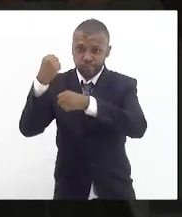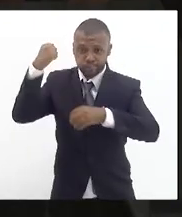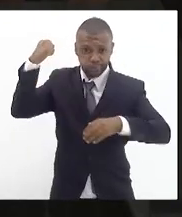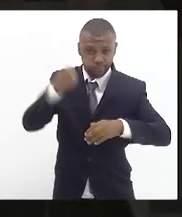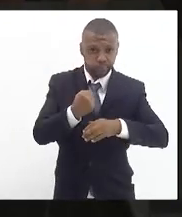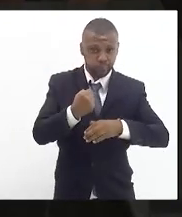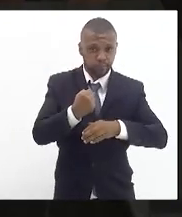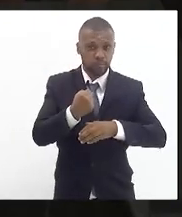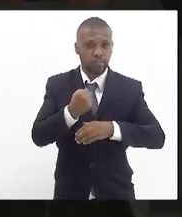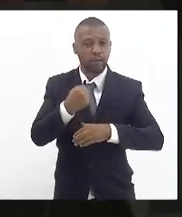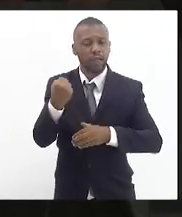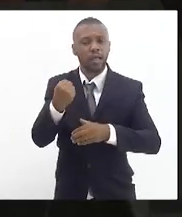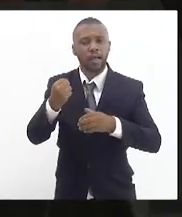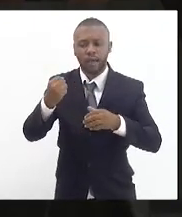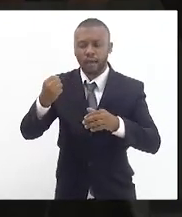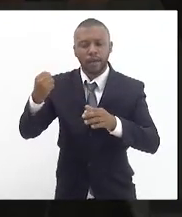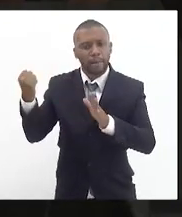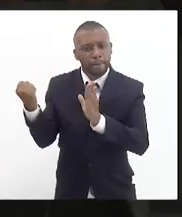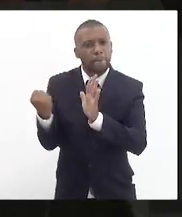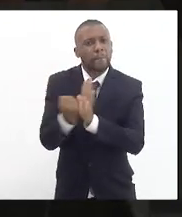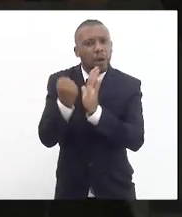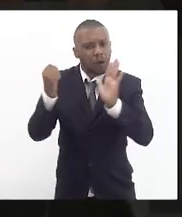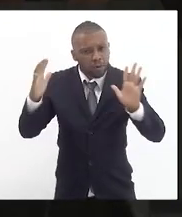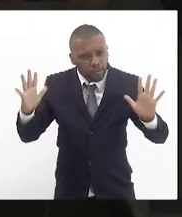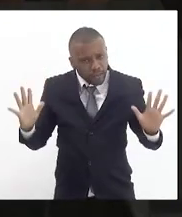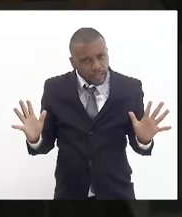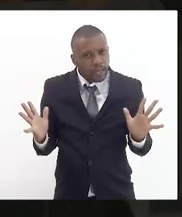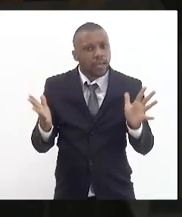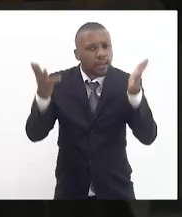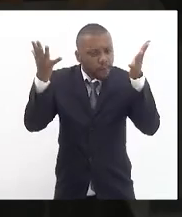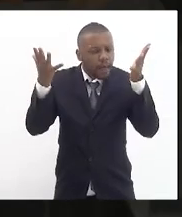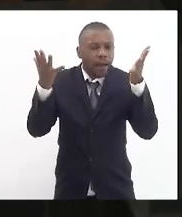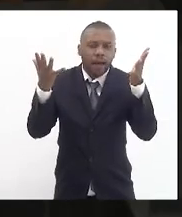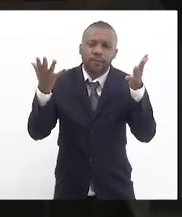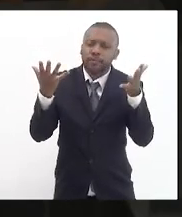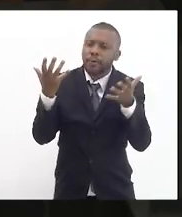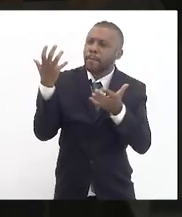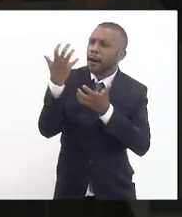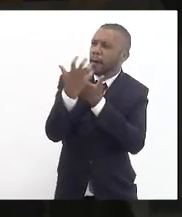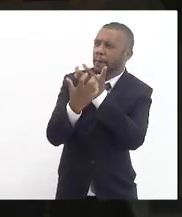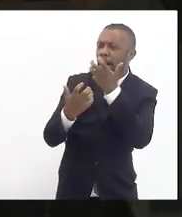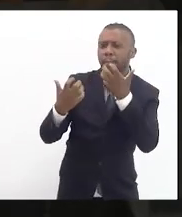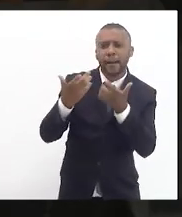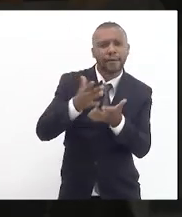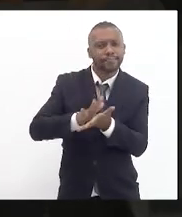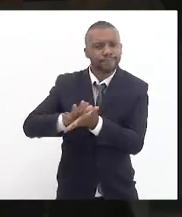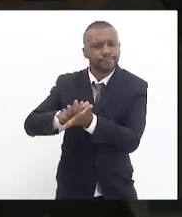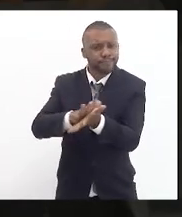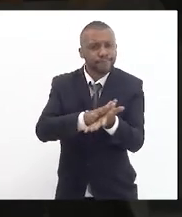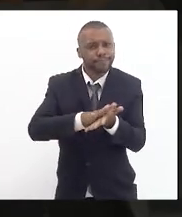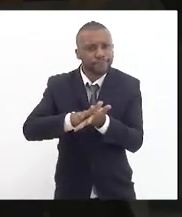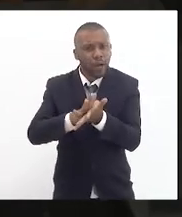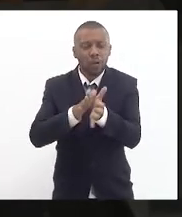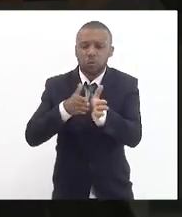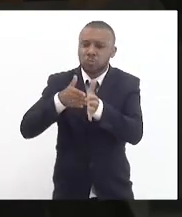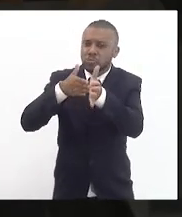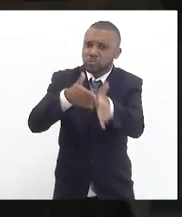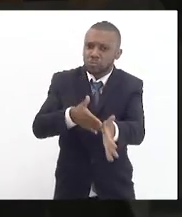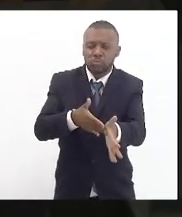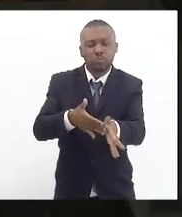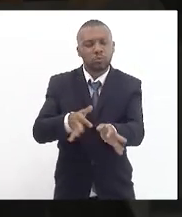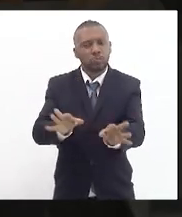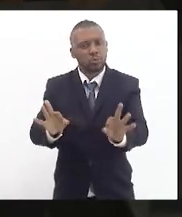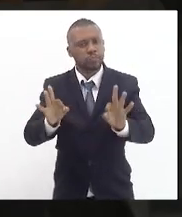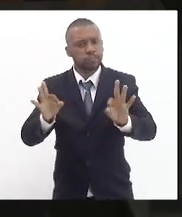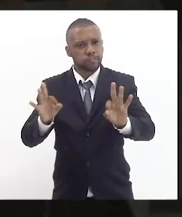e o que foi celebrado e cantado seu samba enrendo com todo o vigor pela